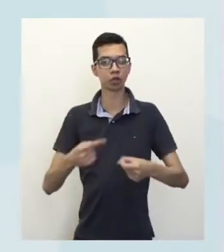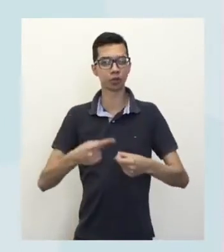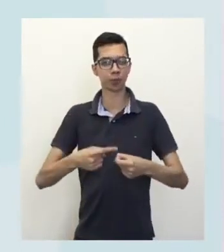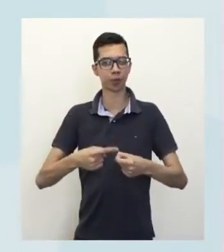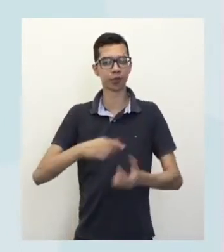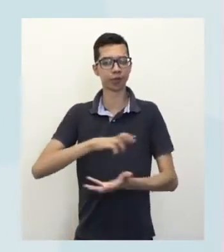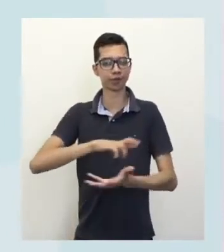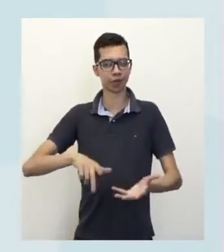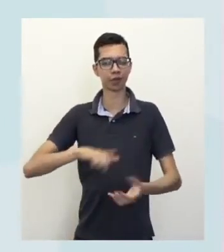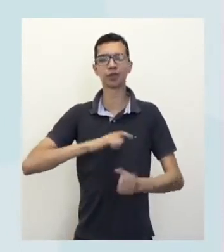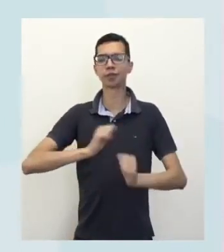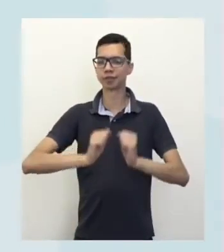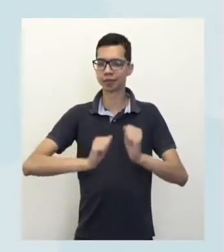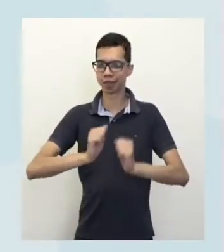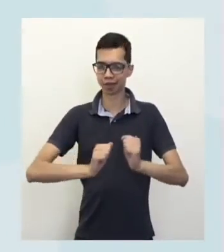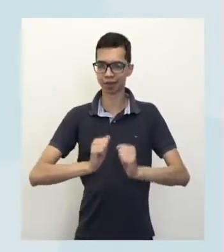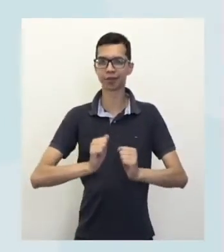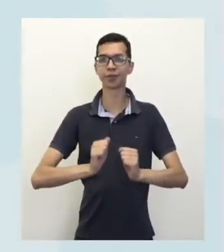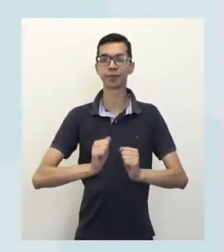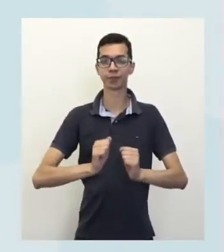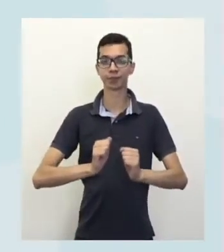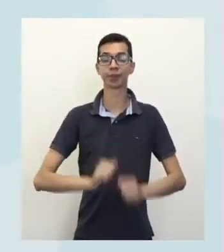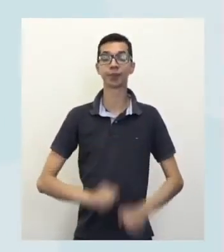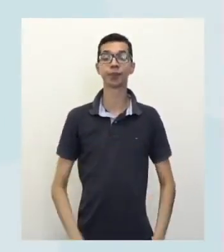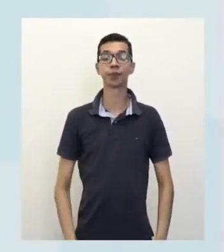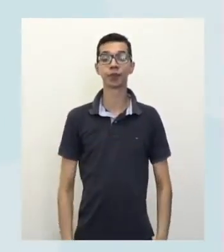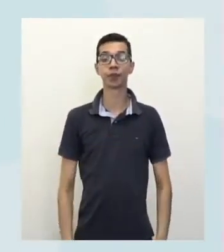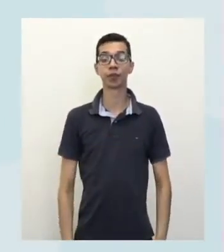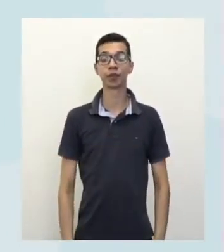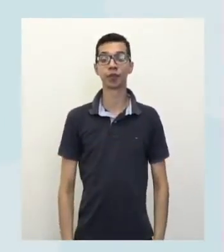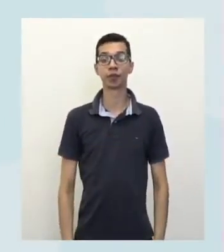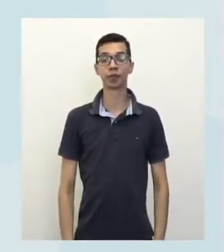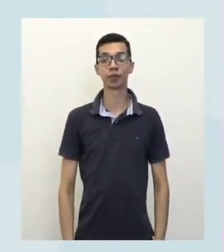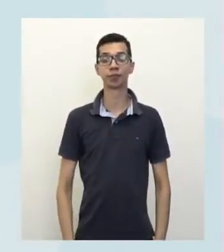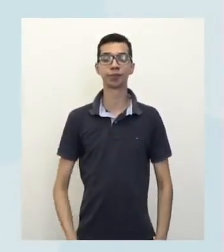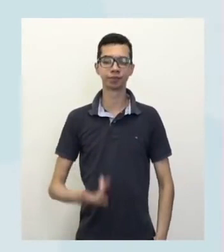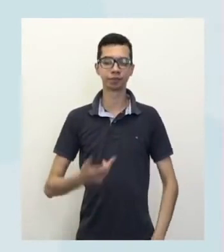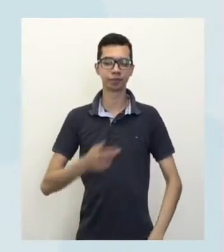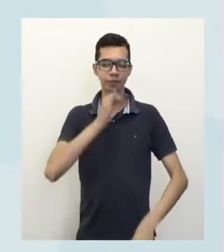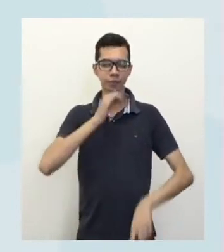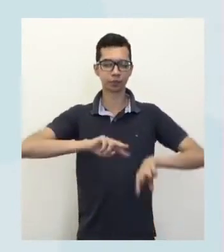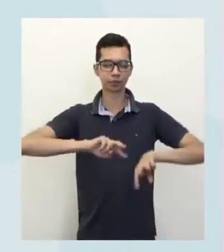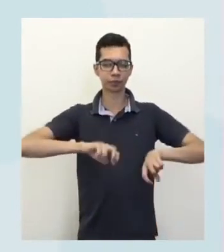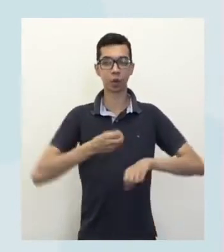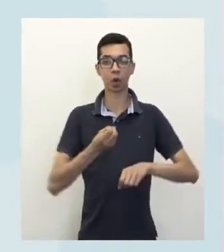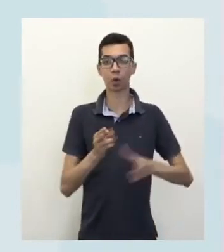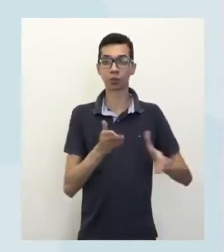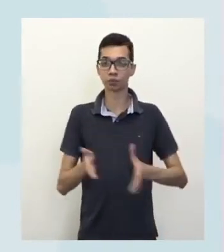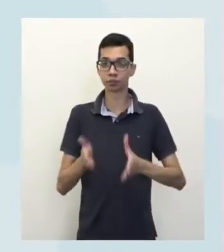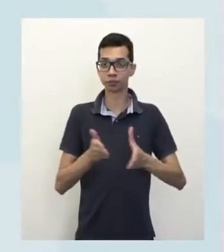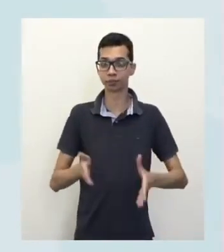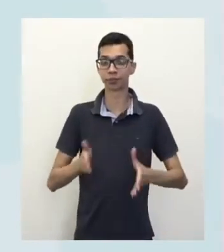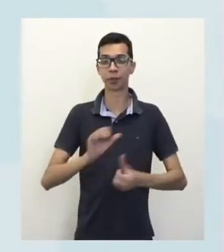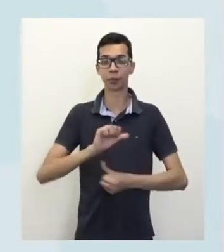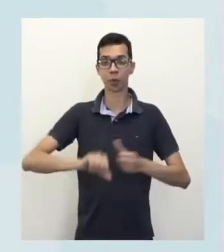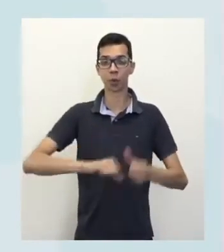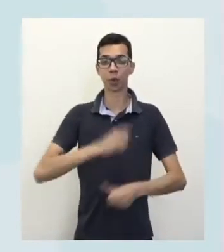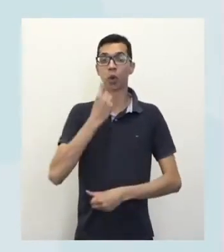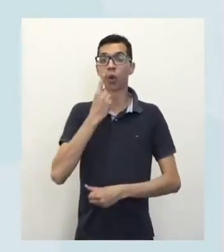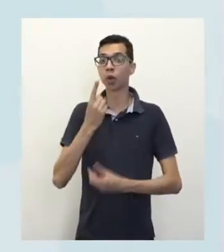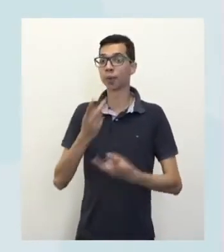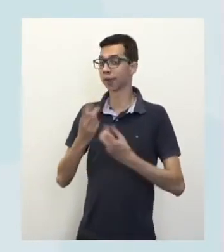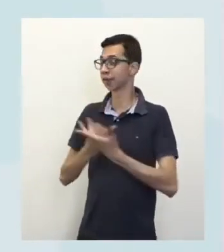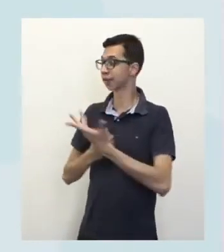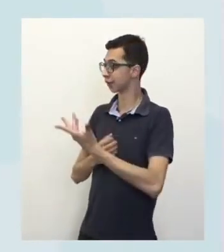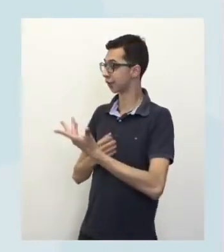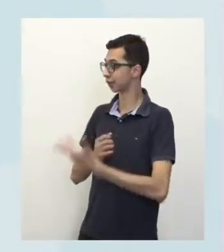empresas industriais, extrativistas ou de transformações, né? Observem especialmente na região sudeste, né, que nós